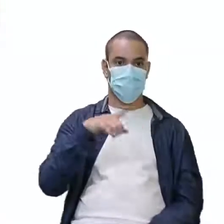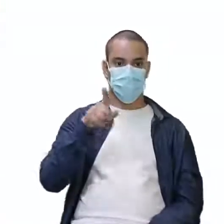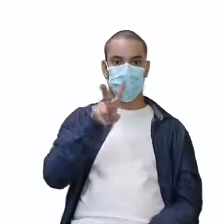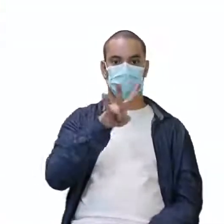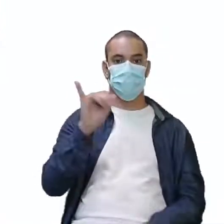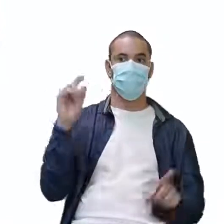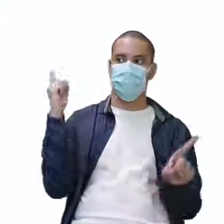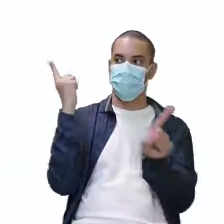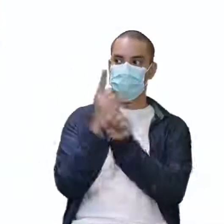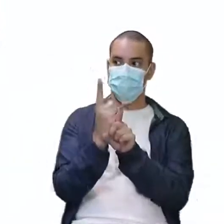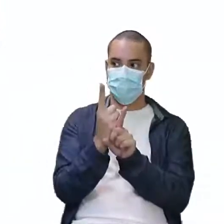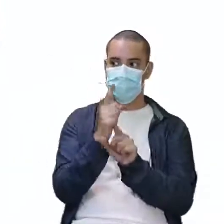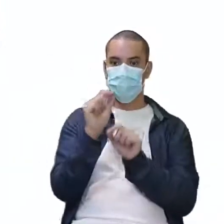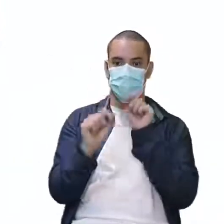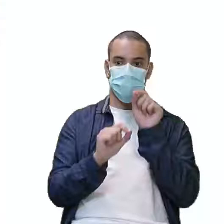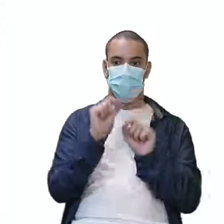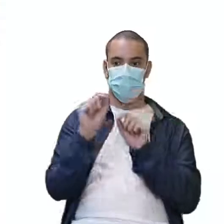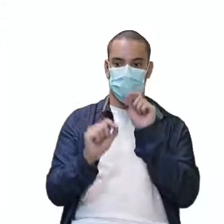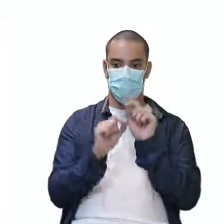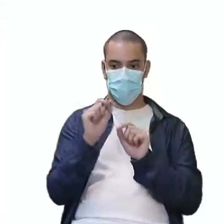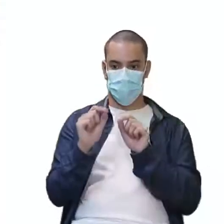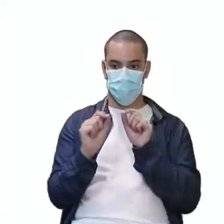vai encontrar, então,